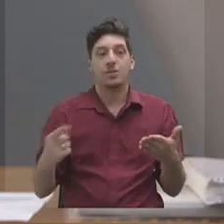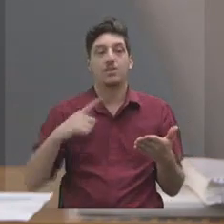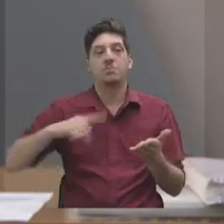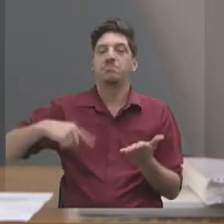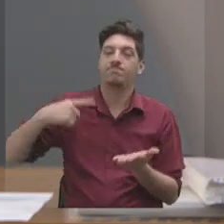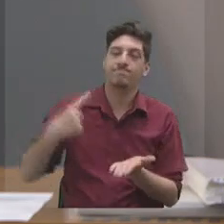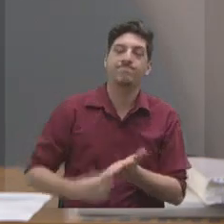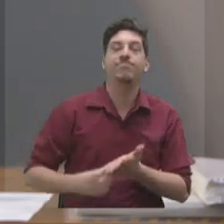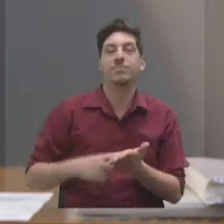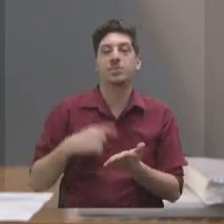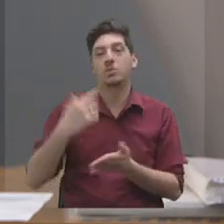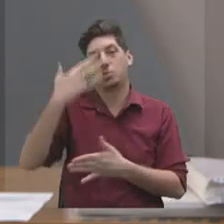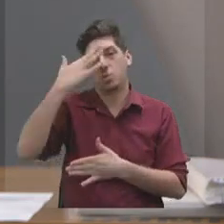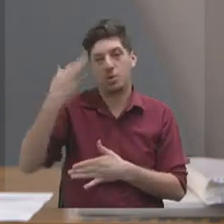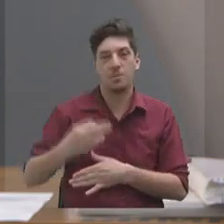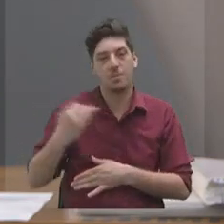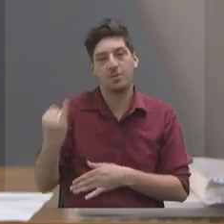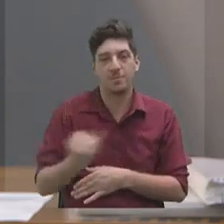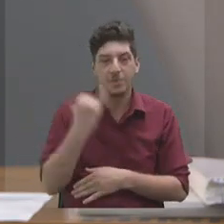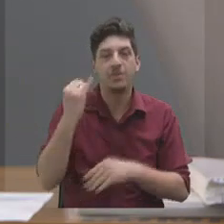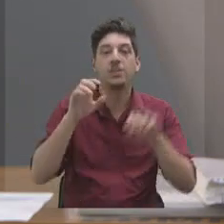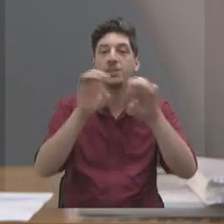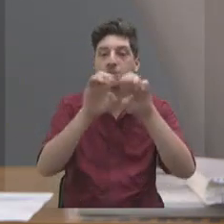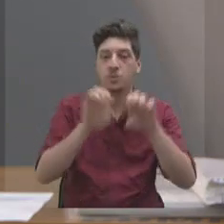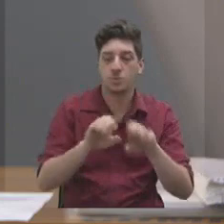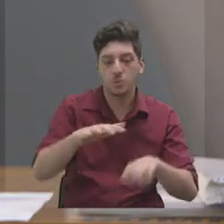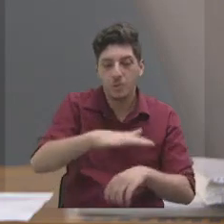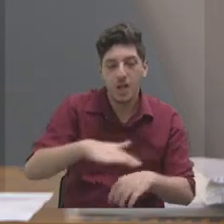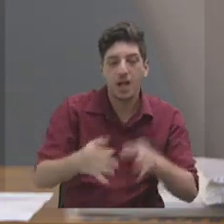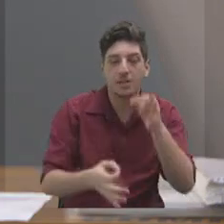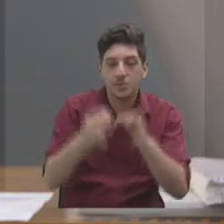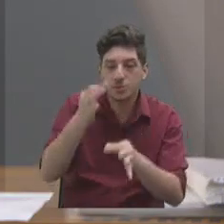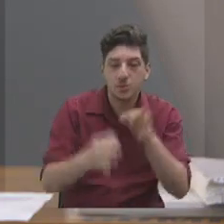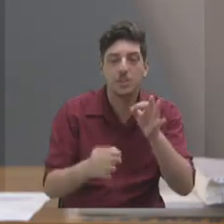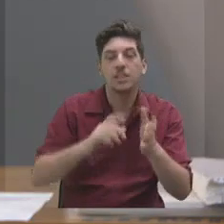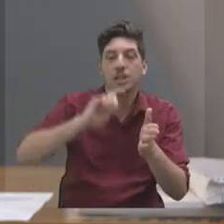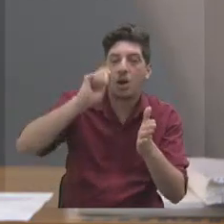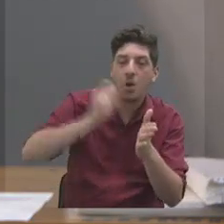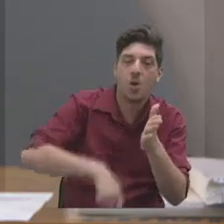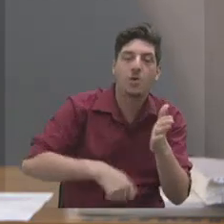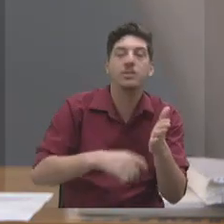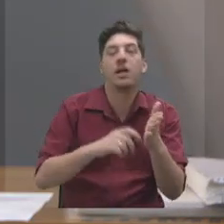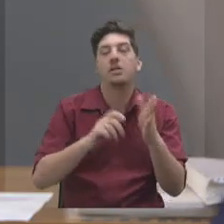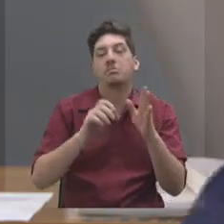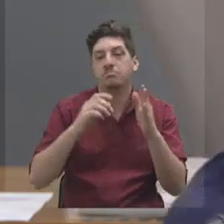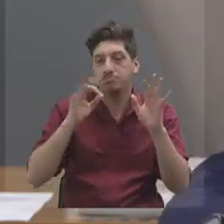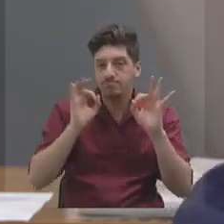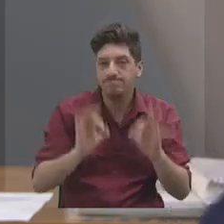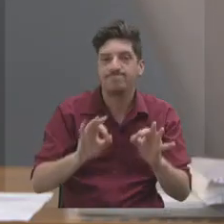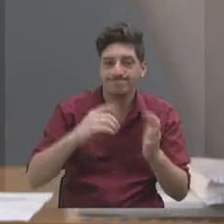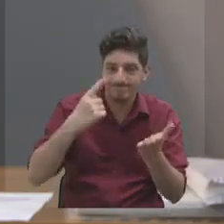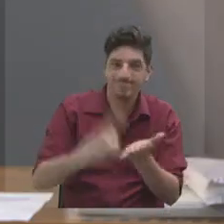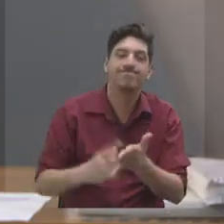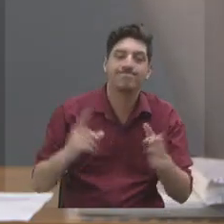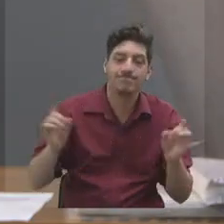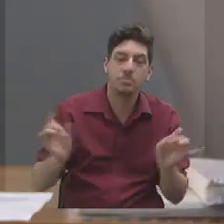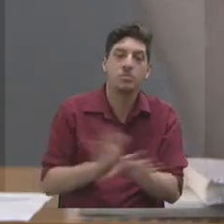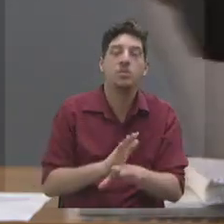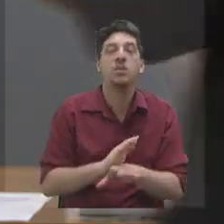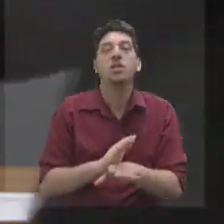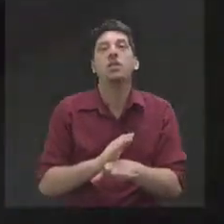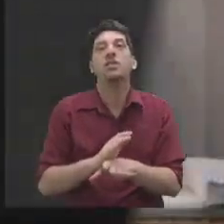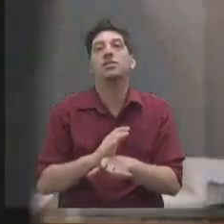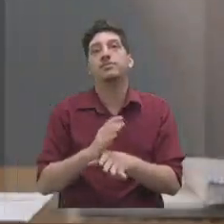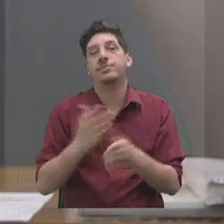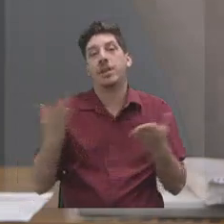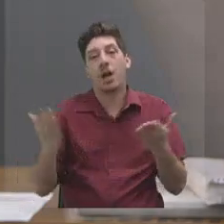que entendo que é importante na estrutura de segurança jurídica né então é o contrato de assinado de afirmado né Acho que perder uma janela né